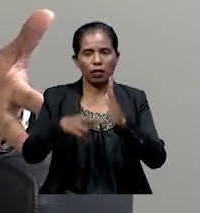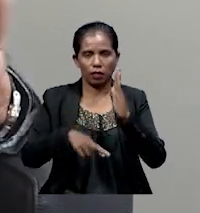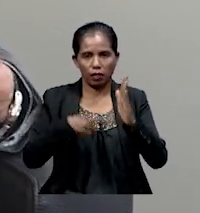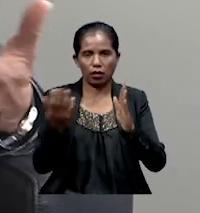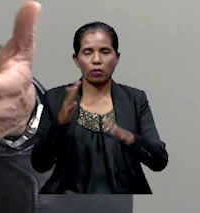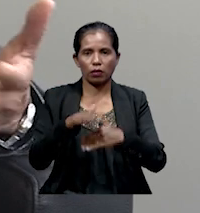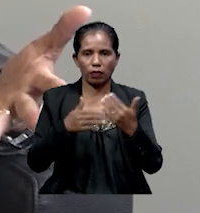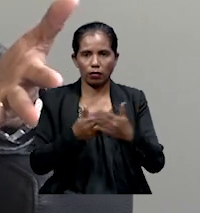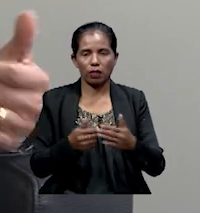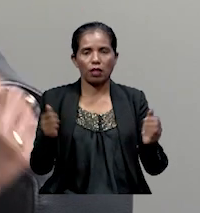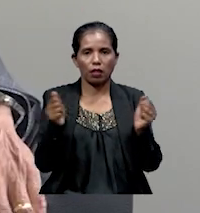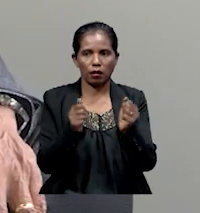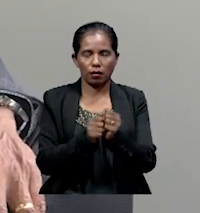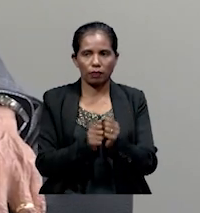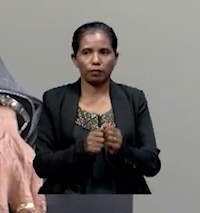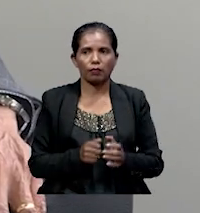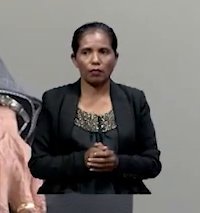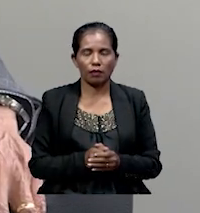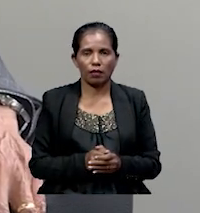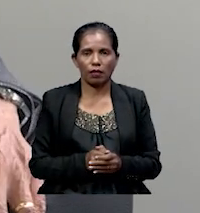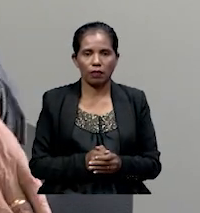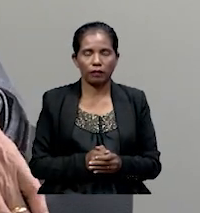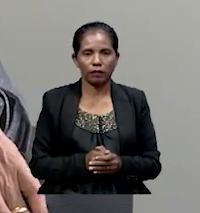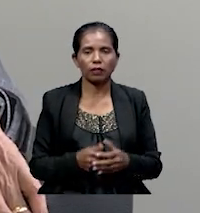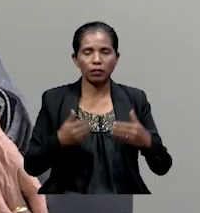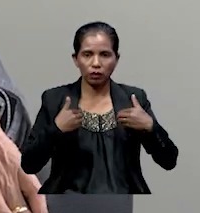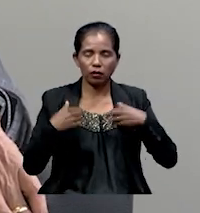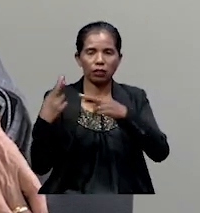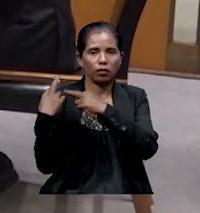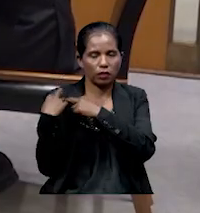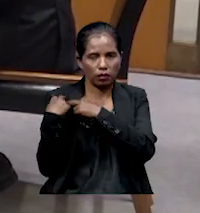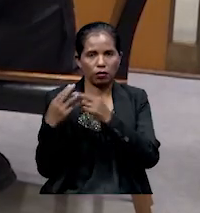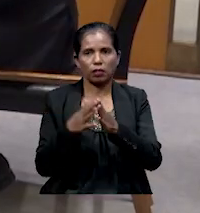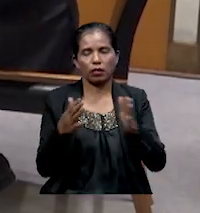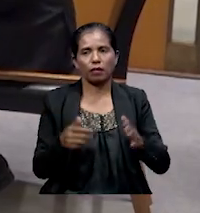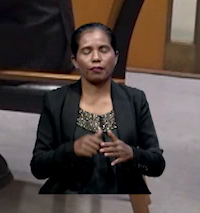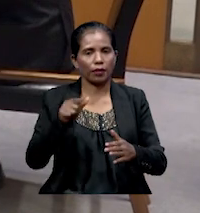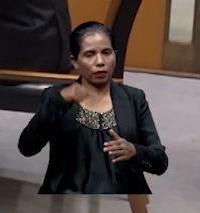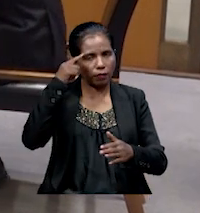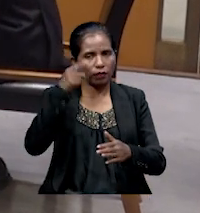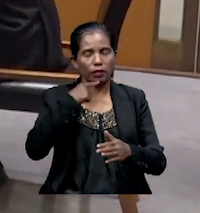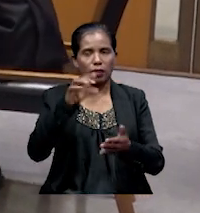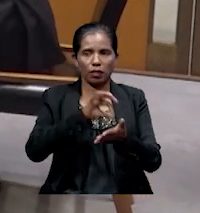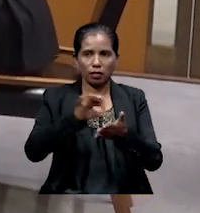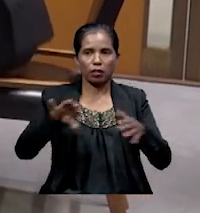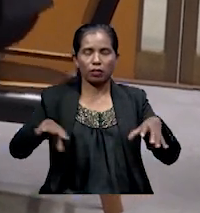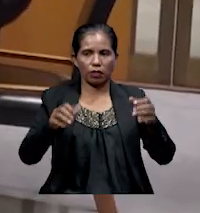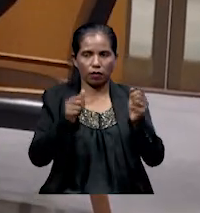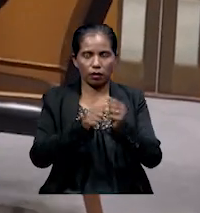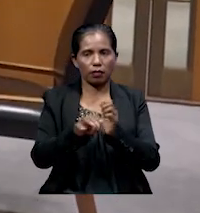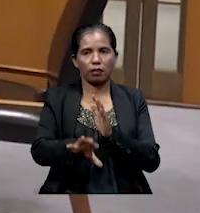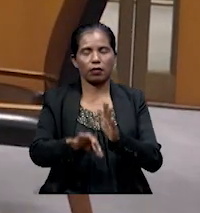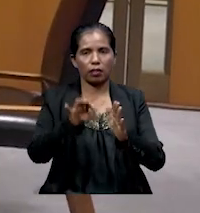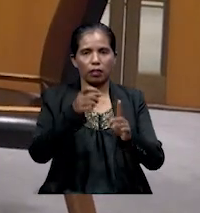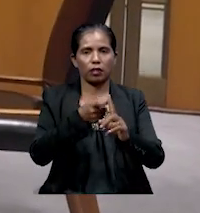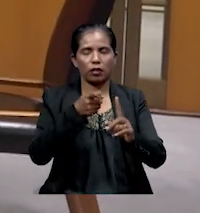né? Entre outras, iremos obrigações sociais com o time de Nabá. Governante né, assina acordo refere, também tem